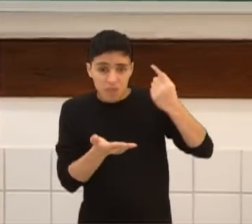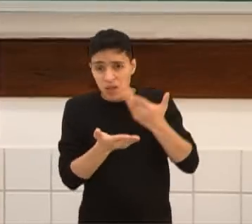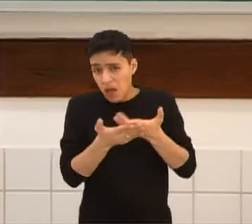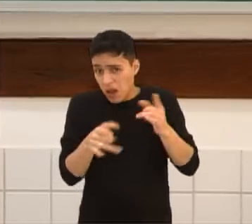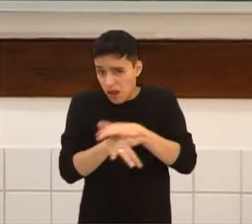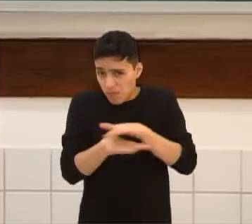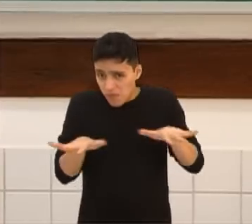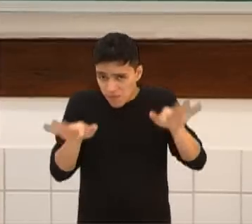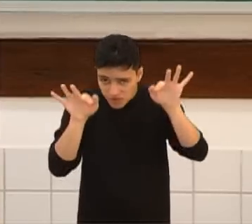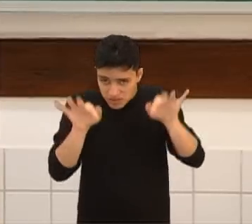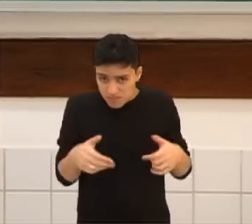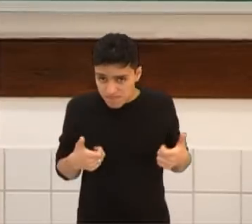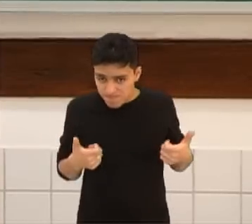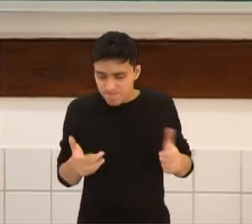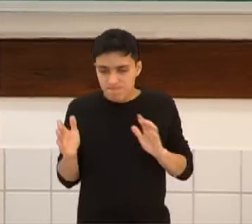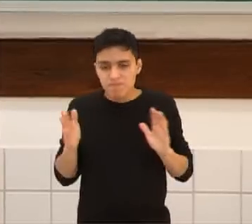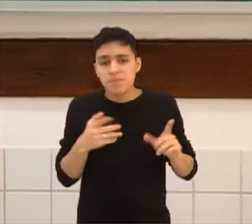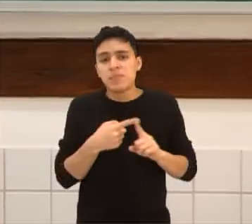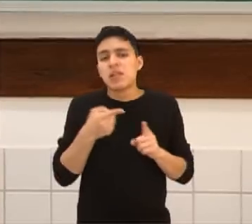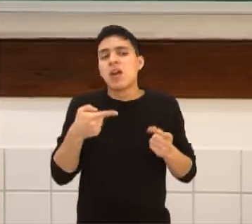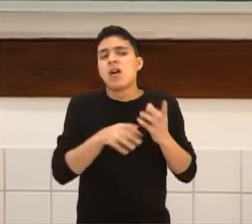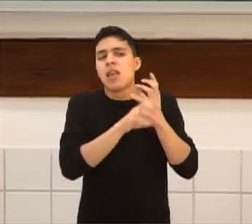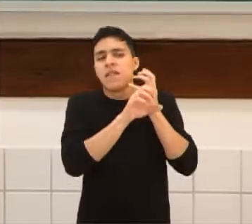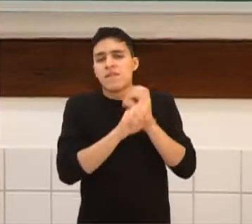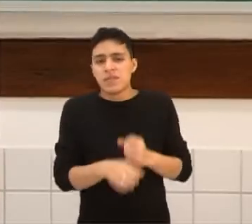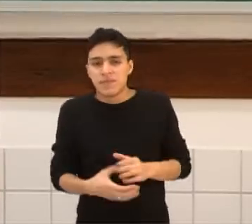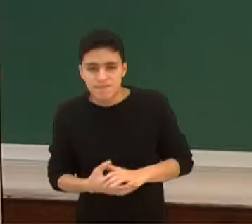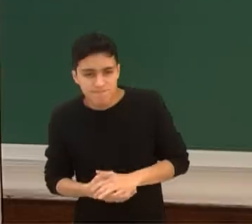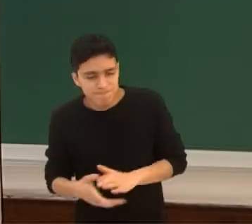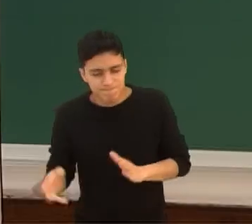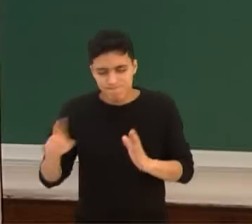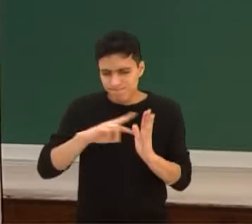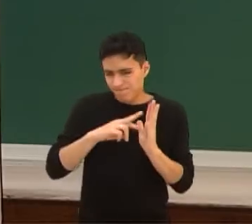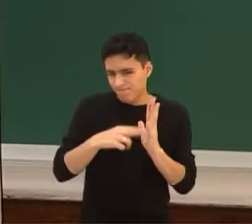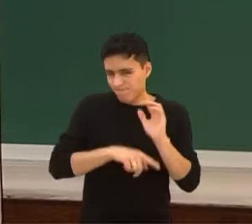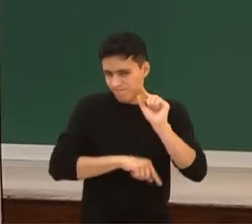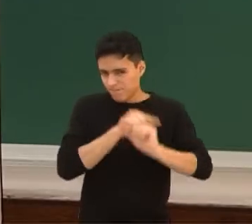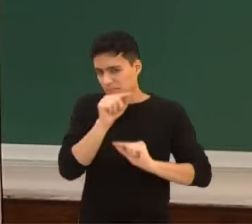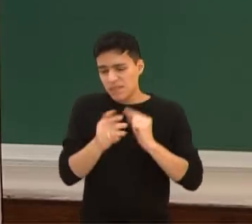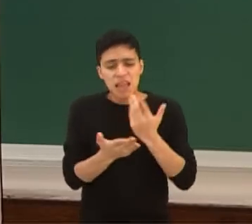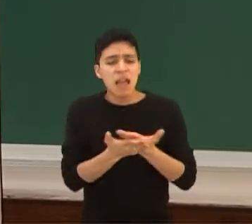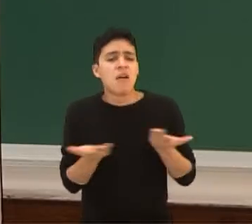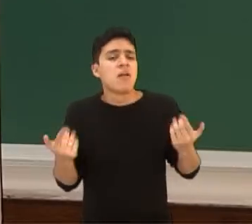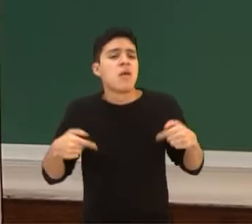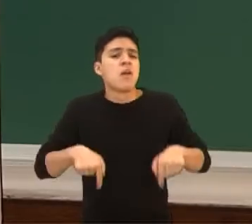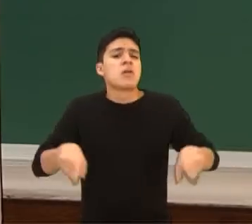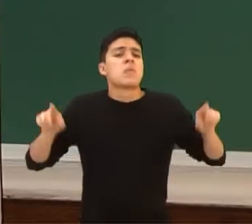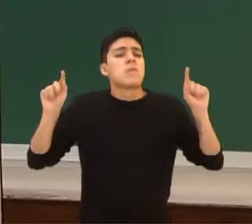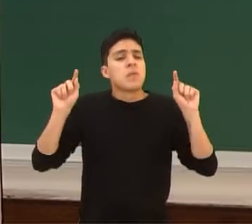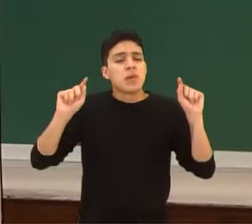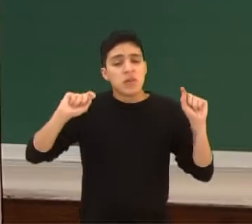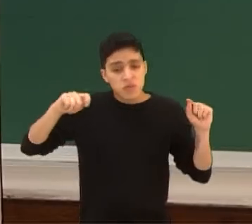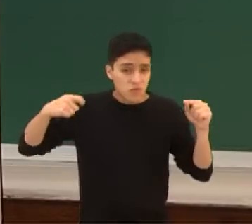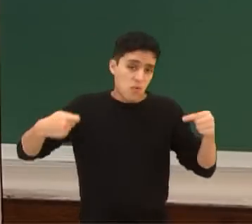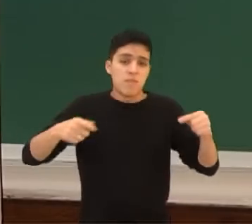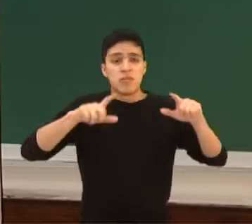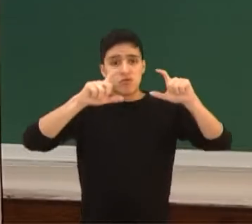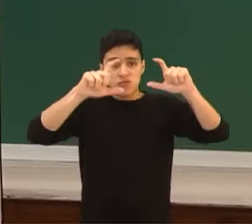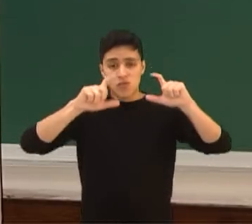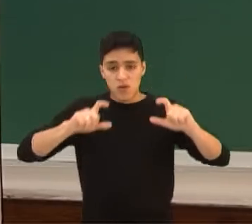aula, porque agora nós vamos fazer a nossa revisão. Ou seja, o que nós trabalhamos na nossa aula de hoje? Falamos sobre zonas